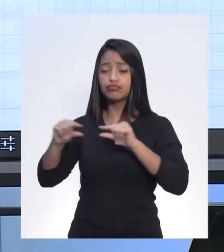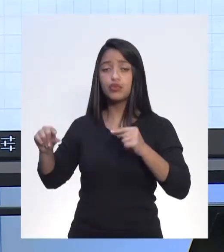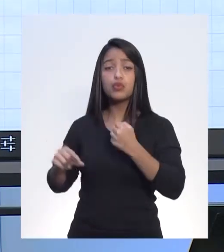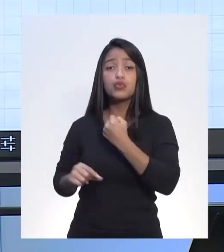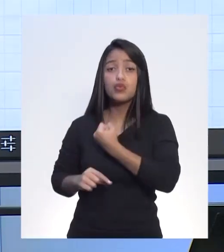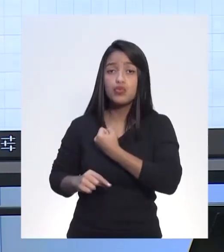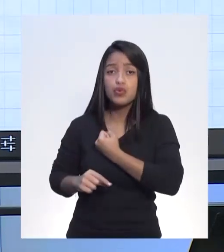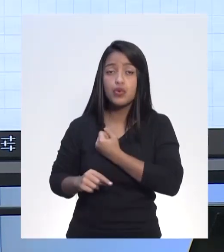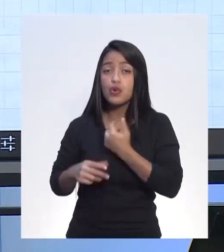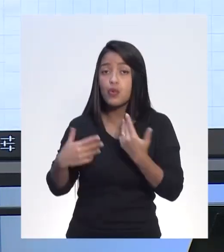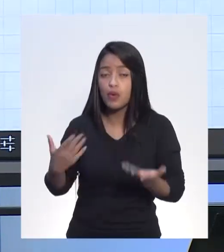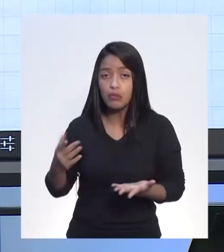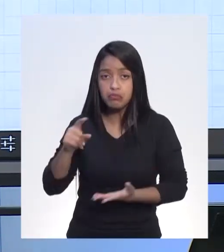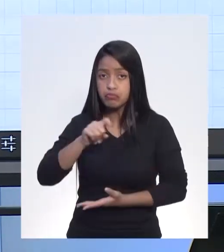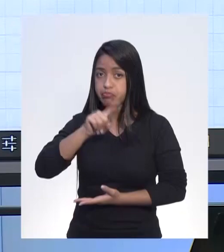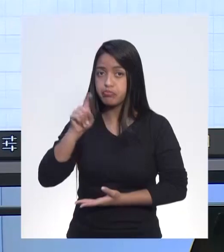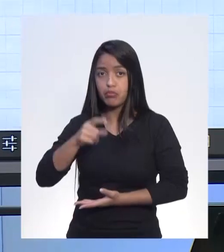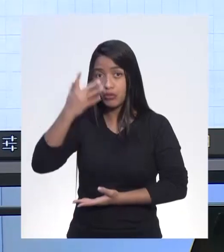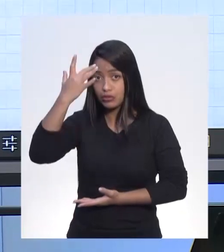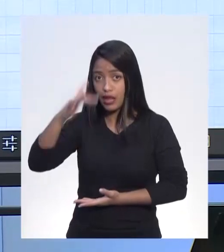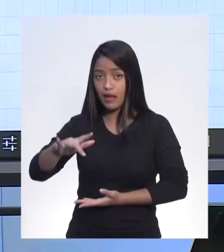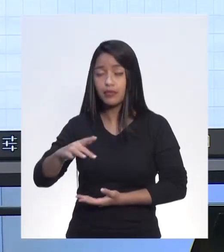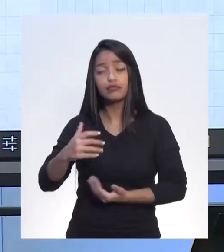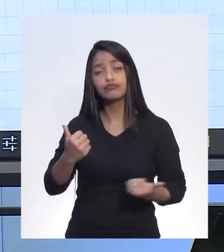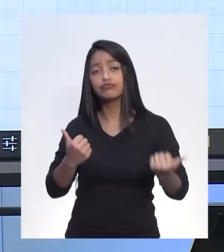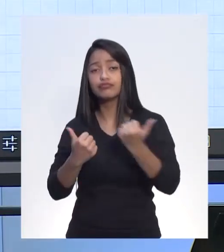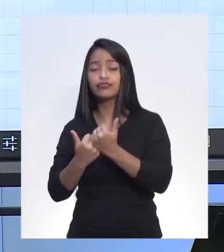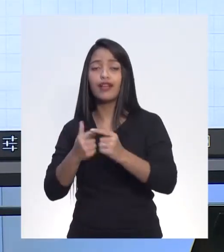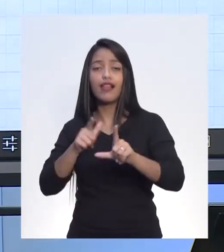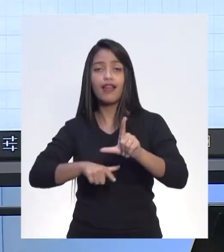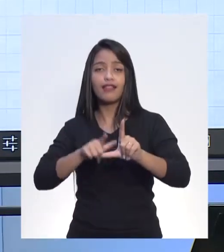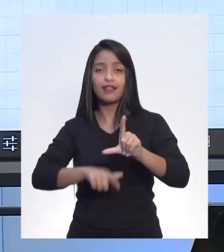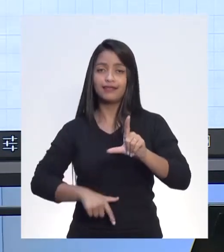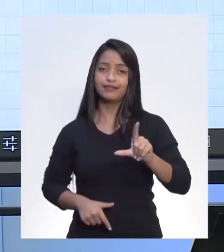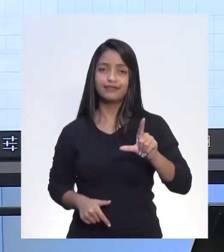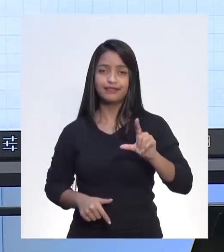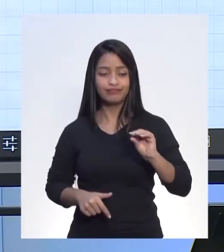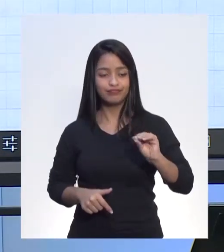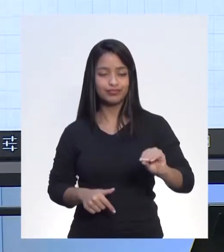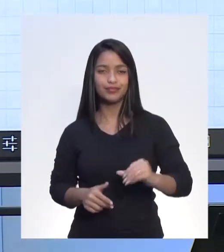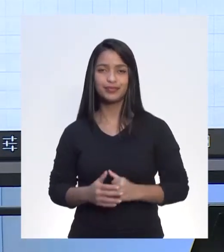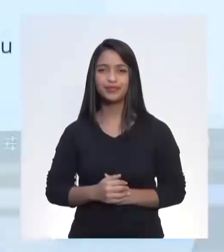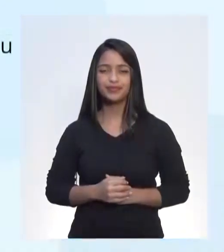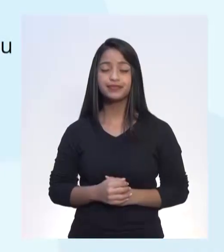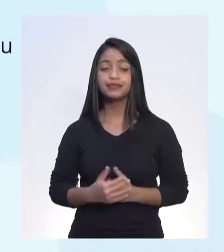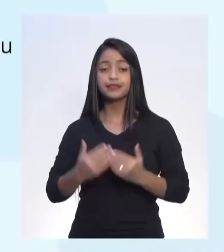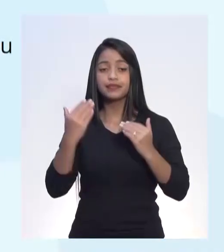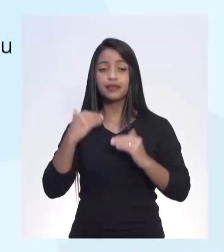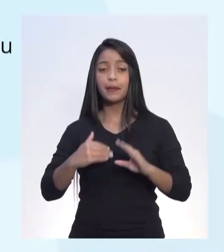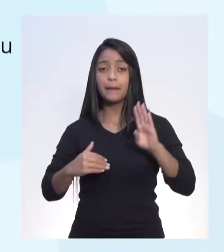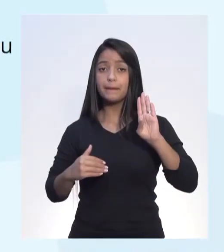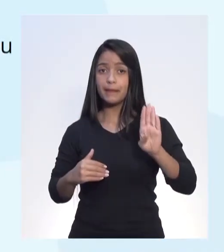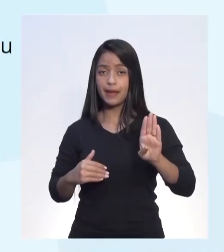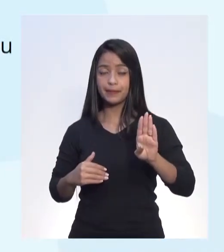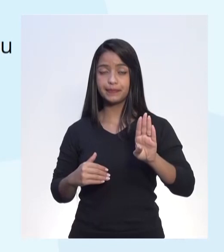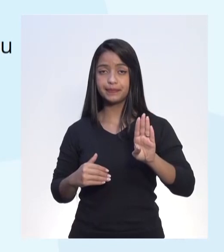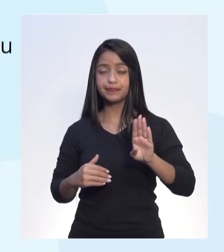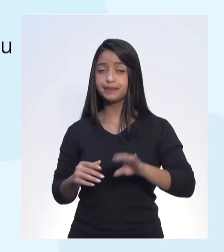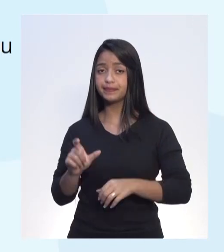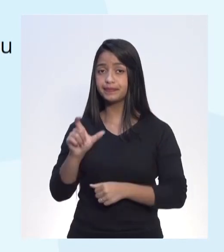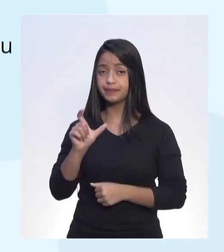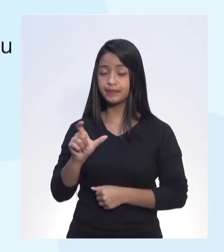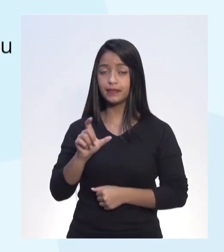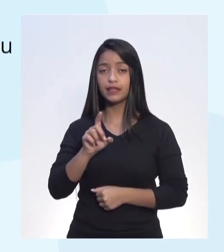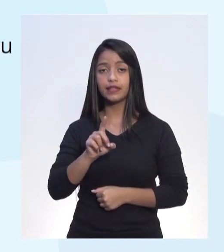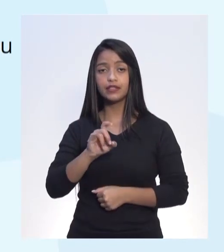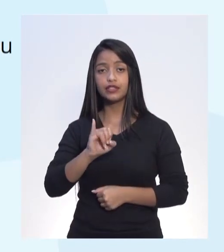muitos problemas. Tudo bem, gente? É bem tranquilo, tá ok? Na letra B, a diferença. Falou em diferença, eu